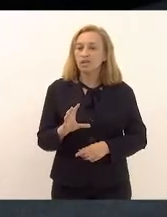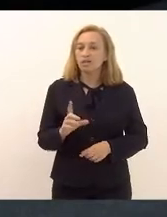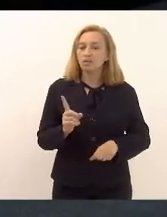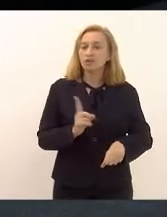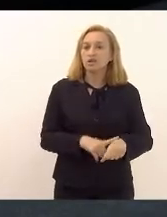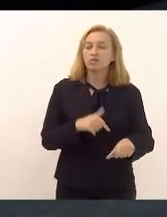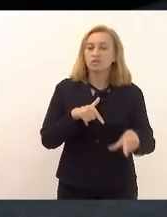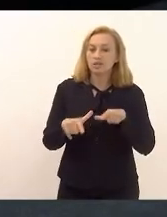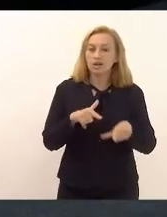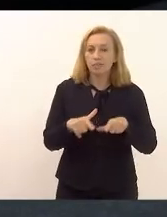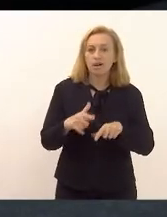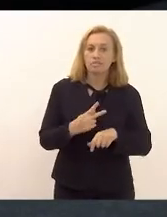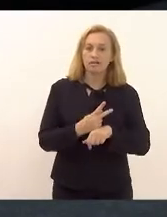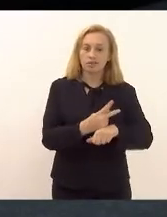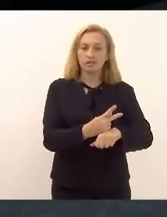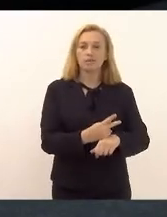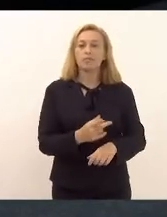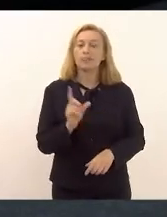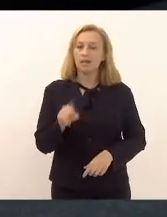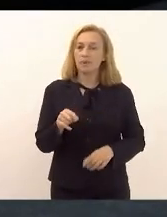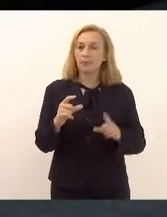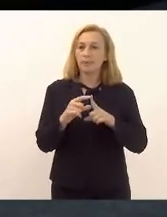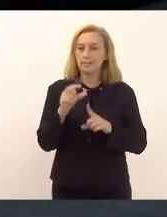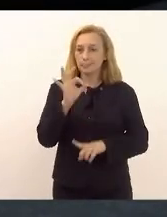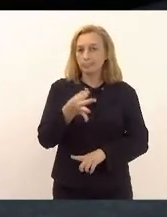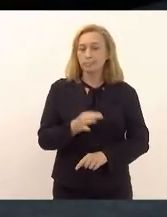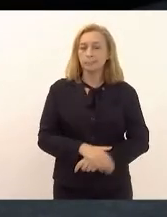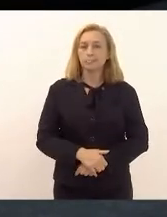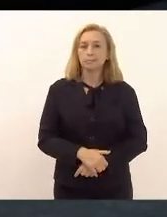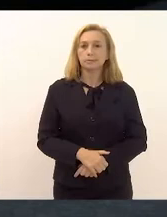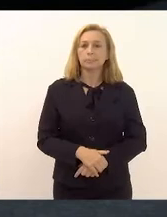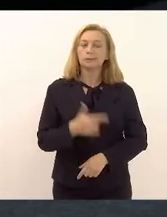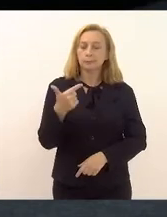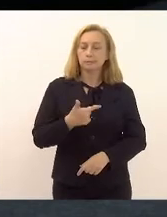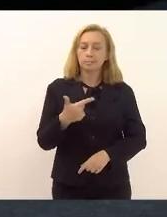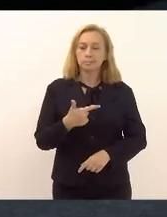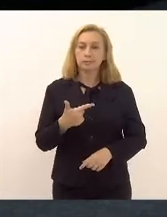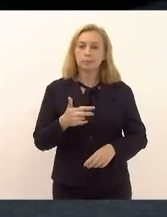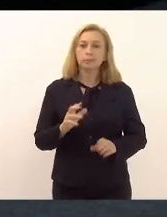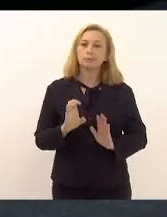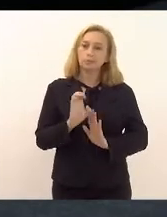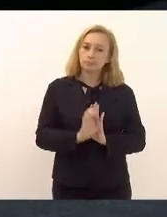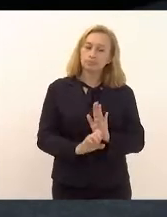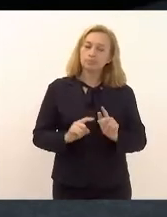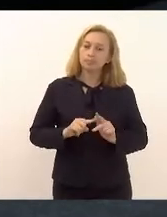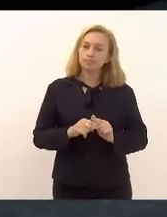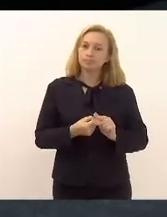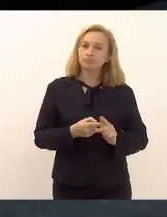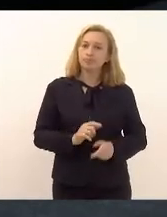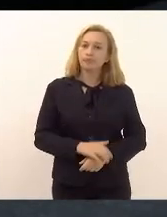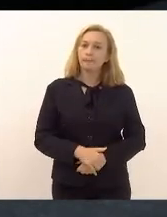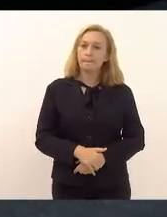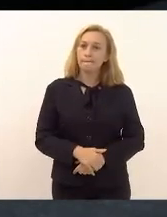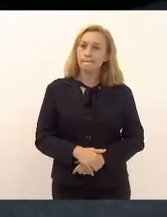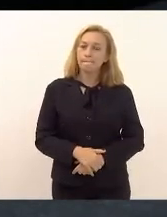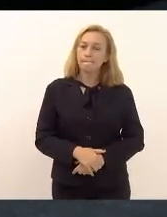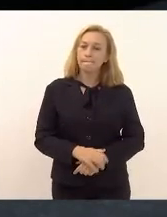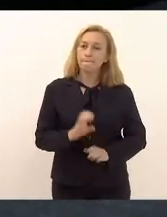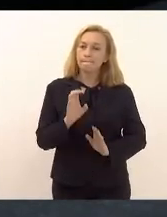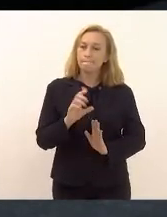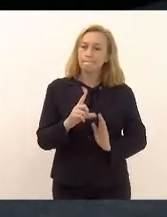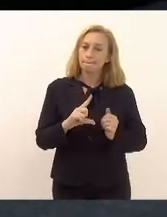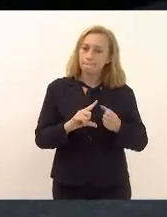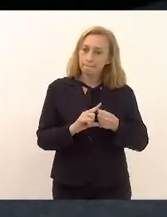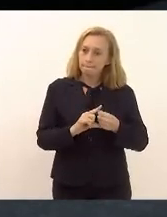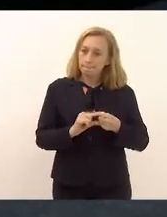de serviço, que é o termo correto. A segunda emenda modificativa é ao artigo